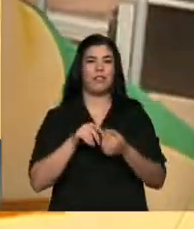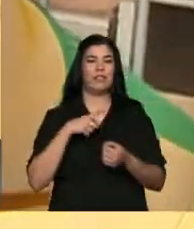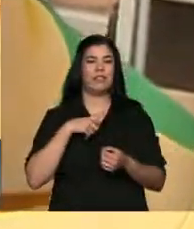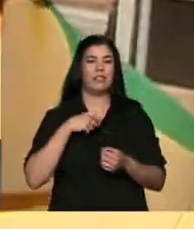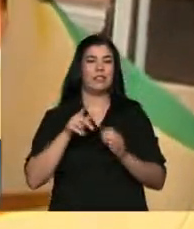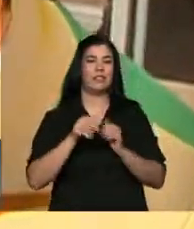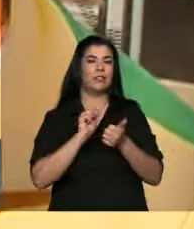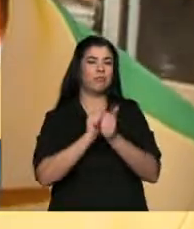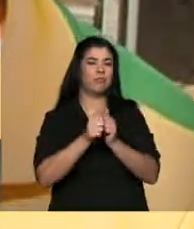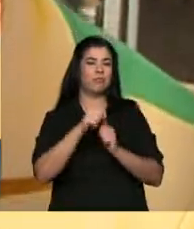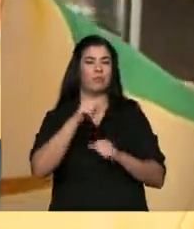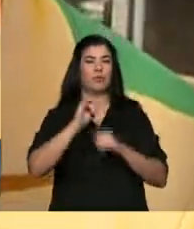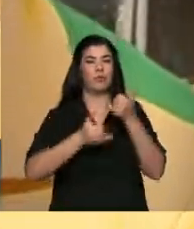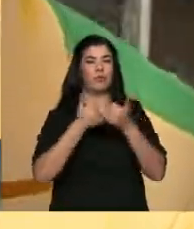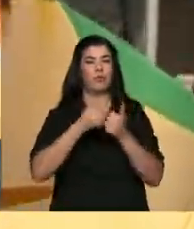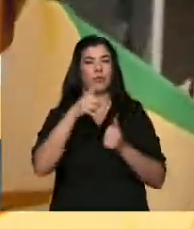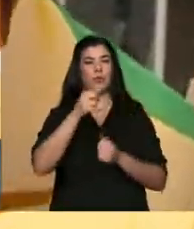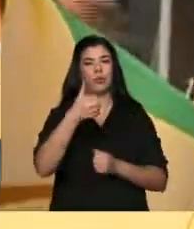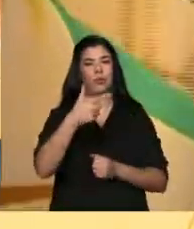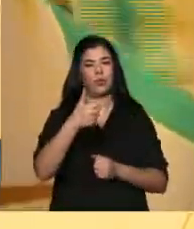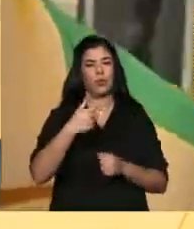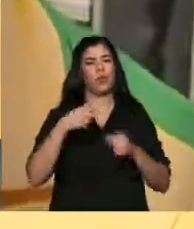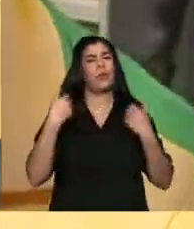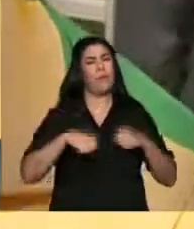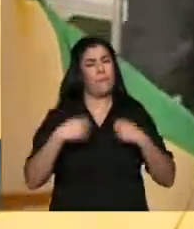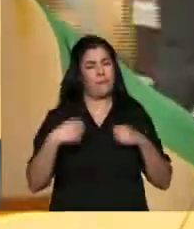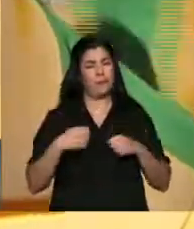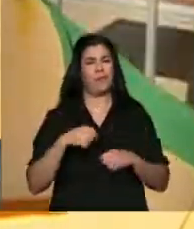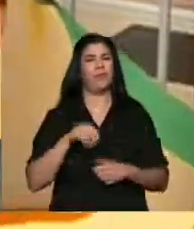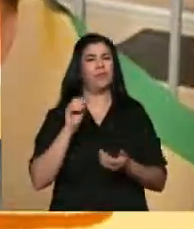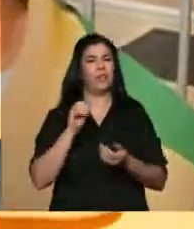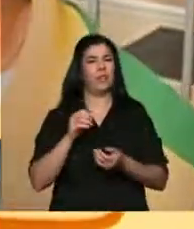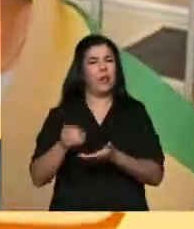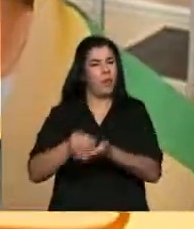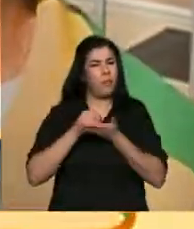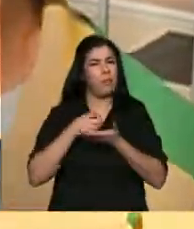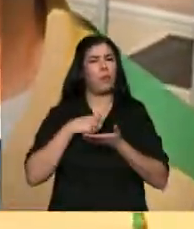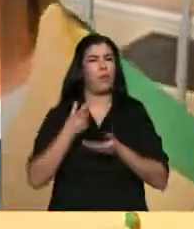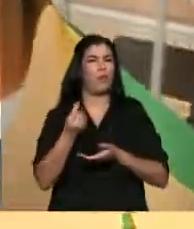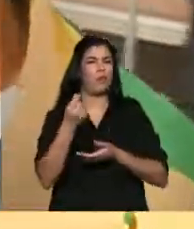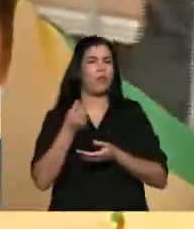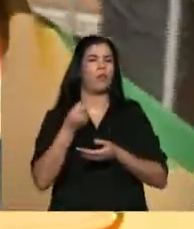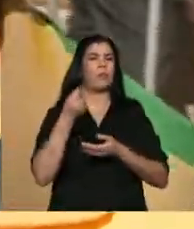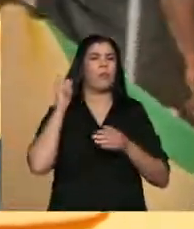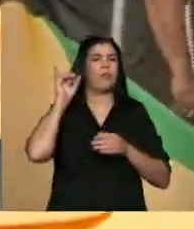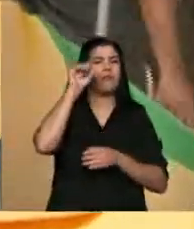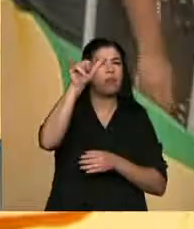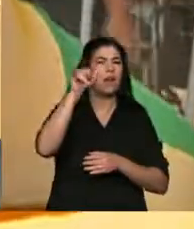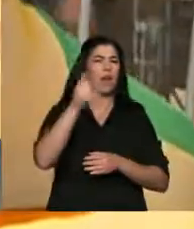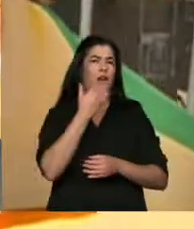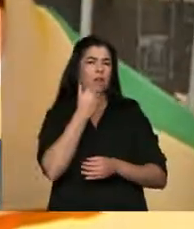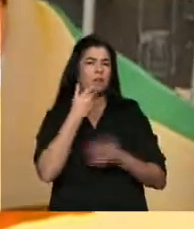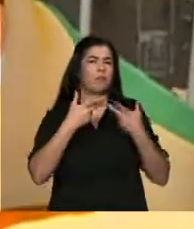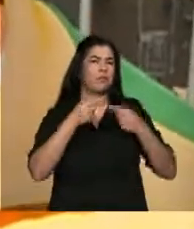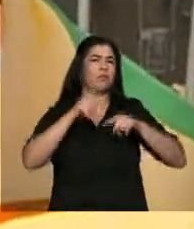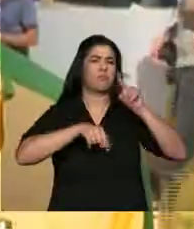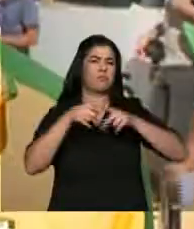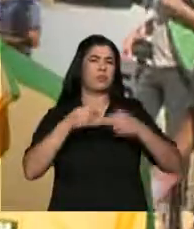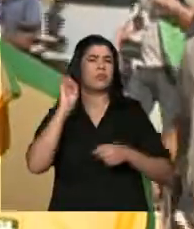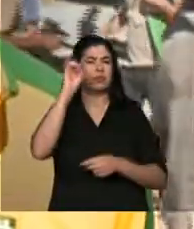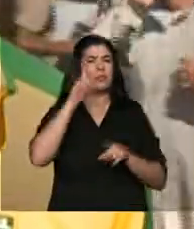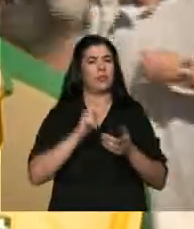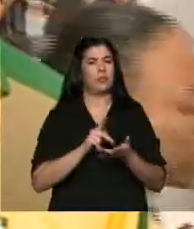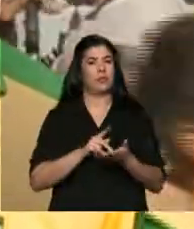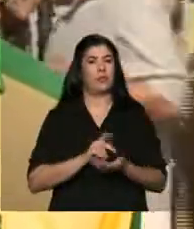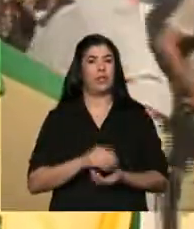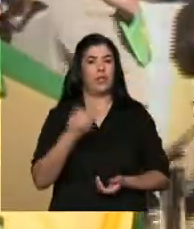incentivo. Tanto para alimentação, suplemento, viagens, com certeza é muito essencial.